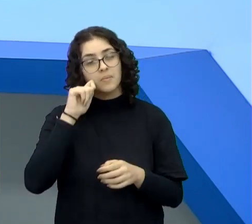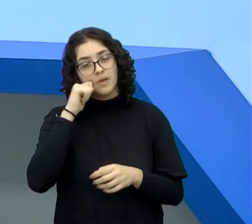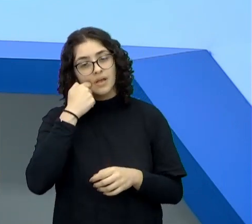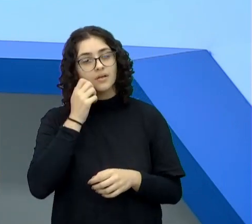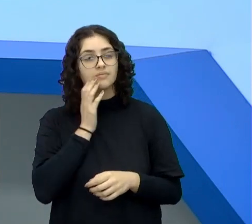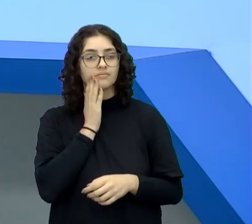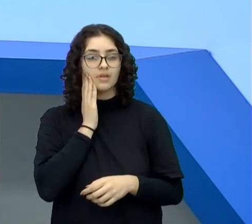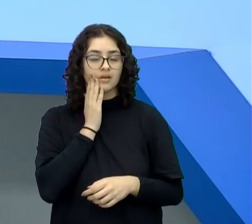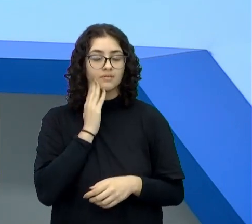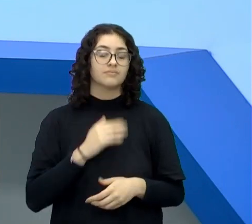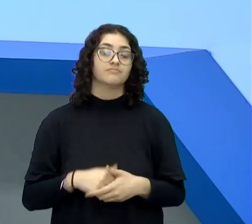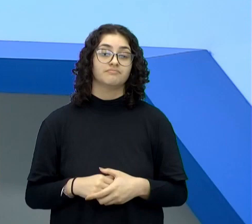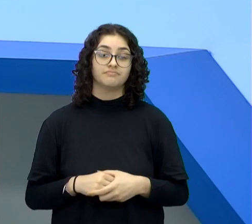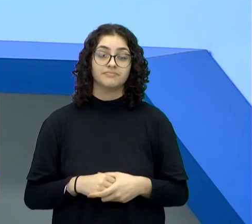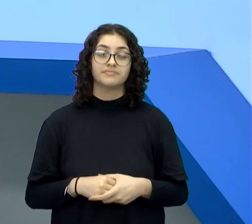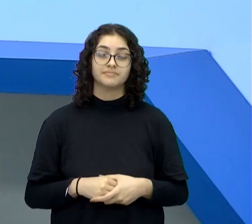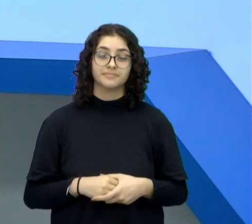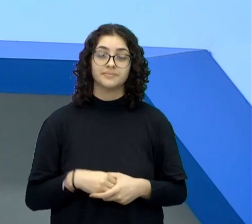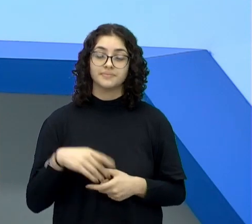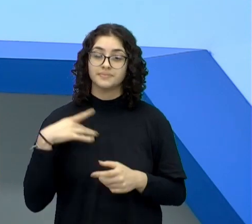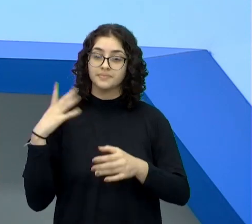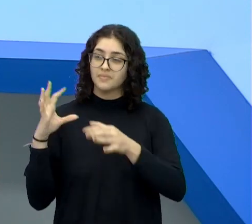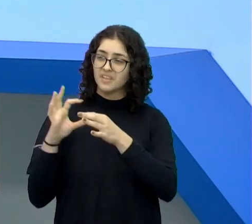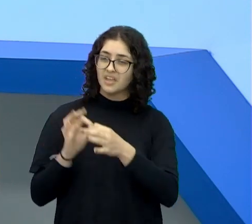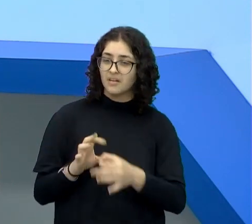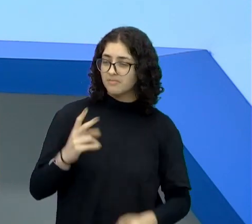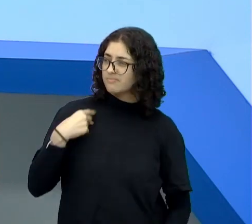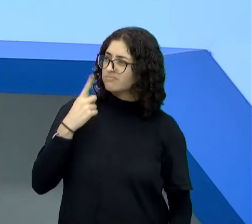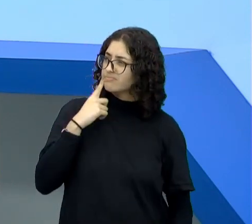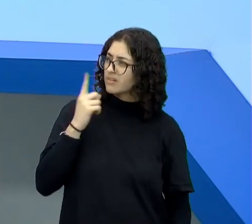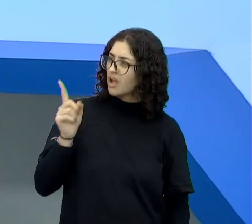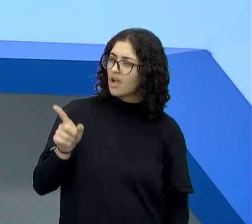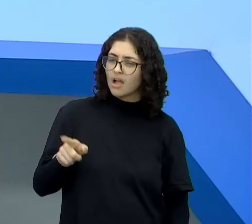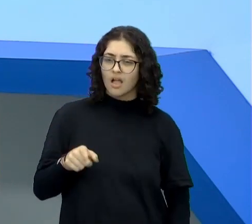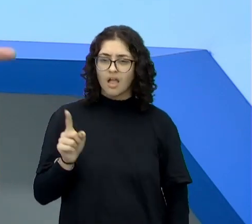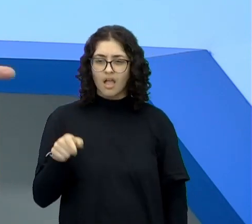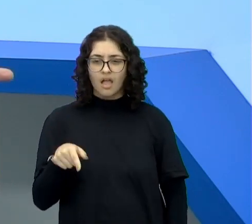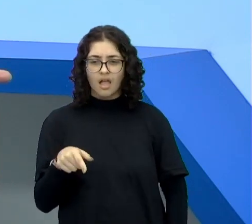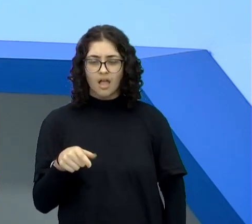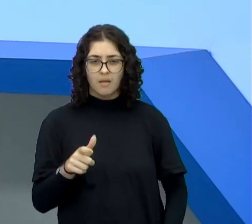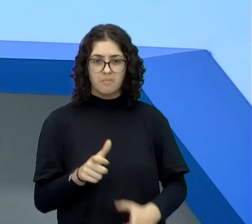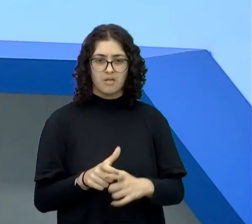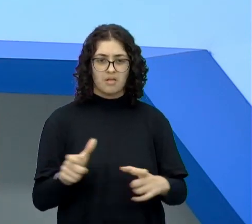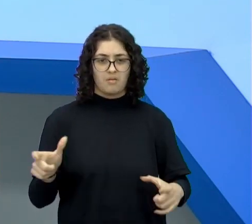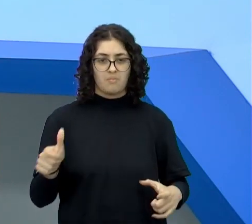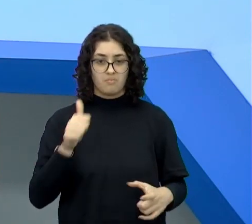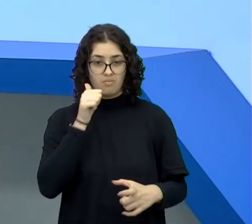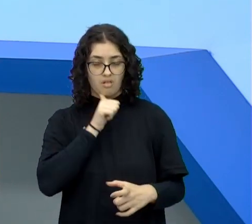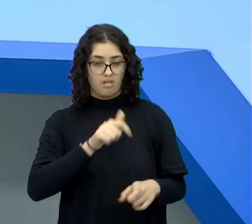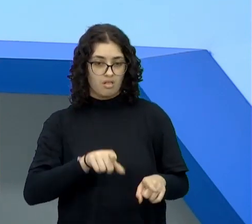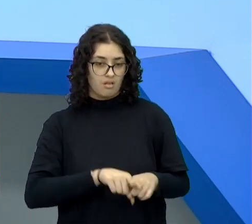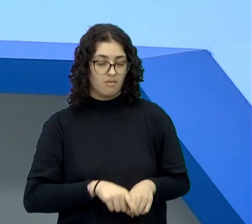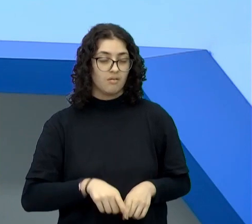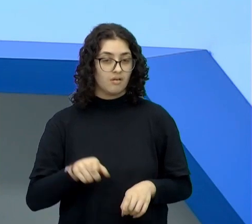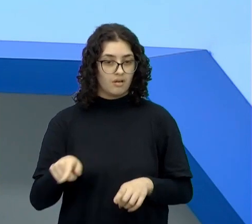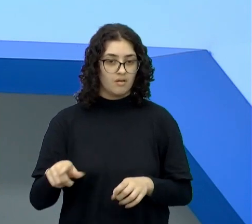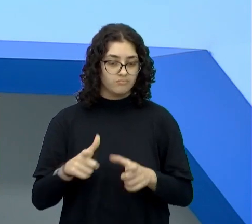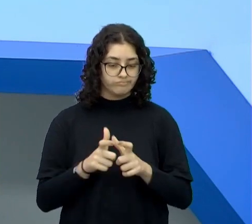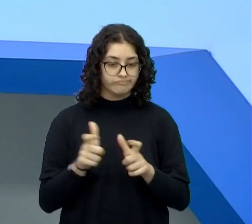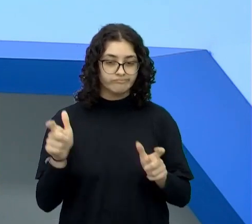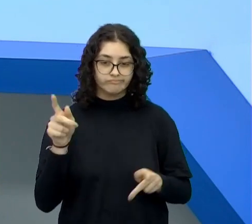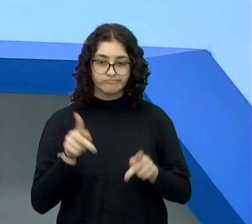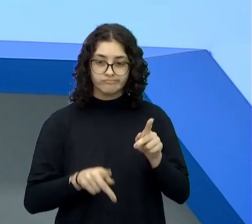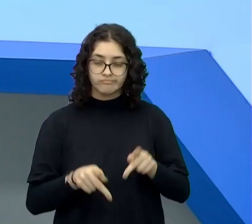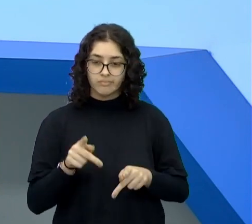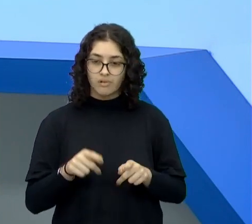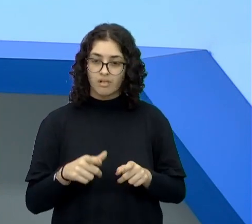pardas. Aí, se a gente analisar esse contexto, será que essa maioria da população, e as mulheres também, será que essa maioria da